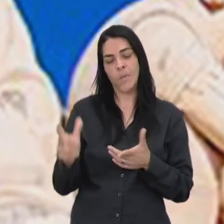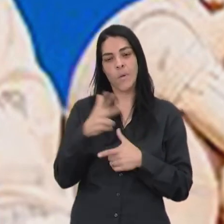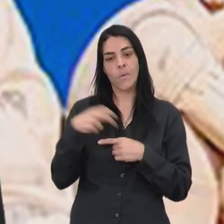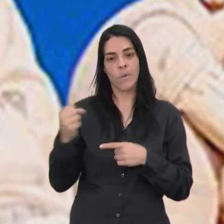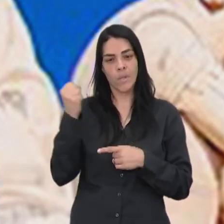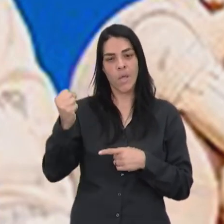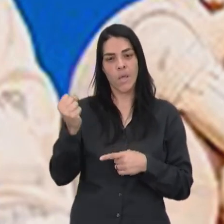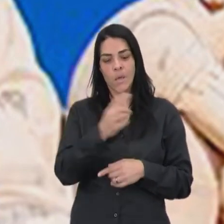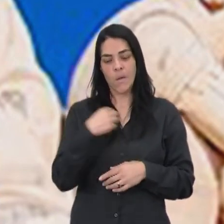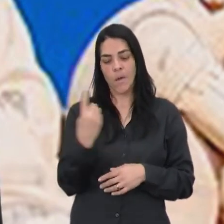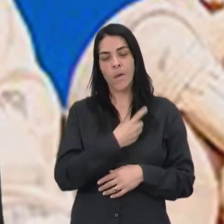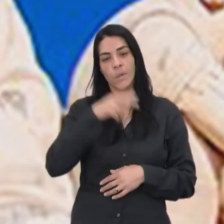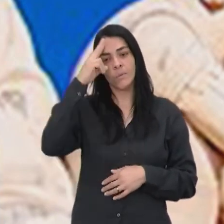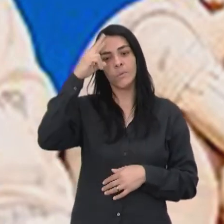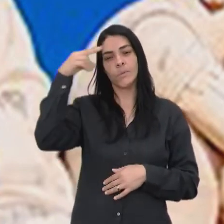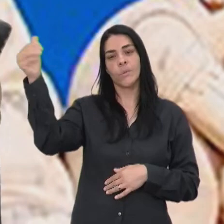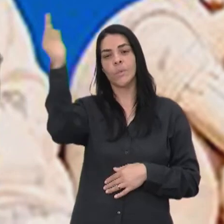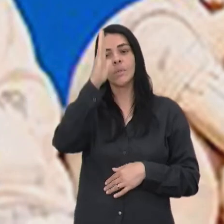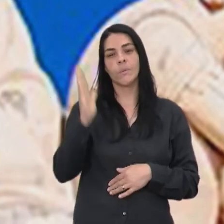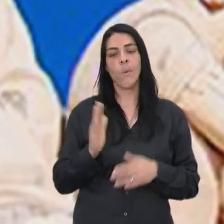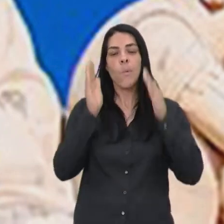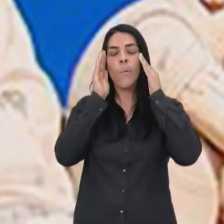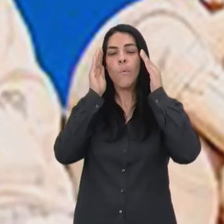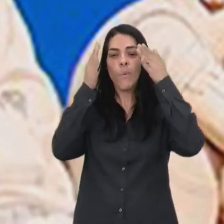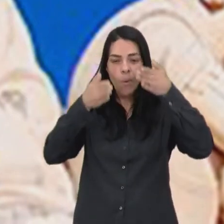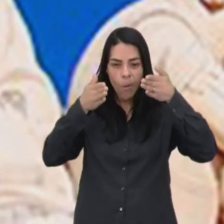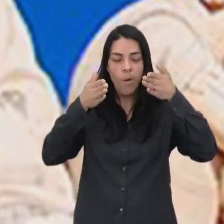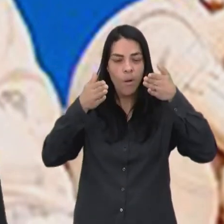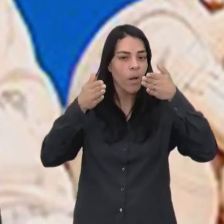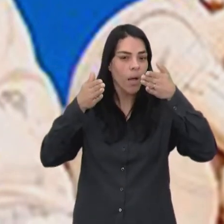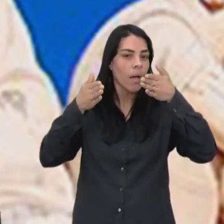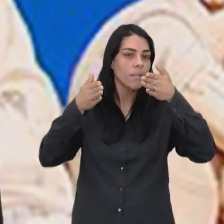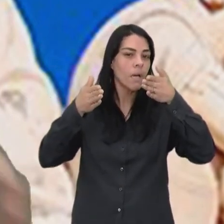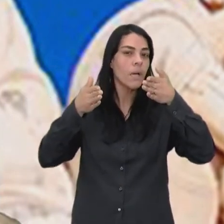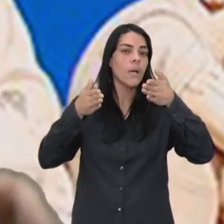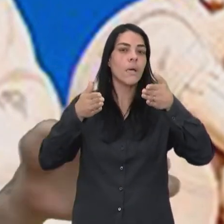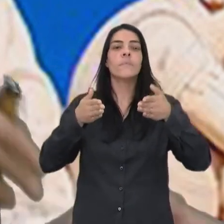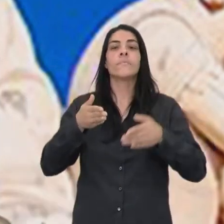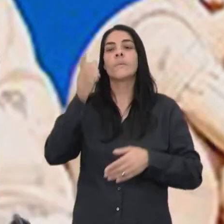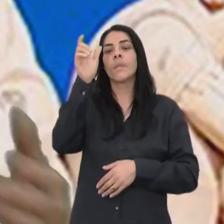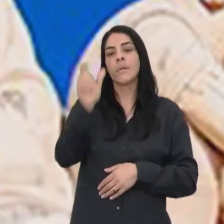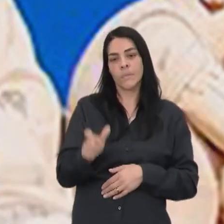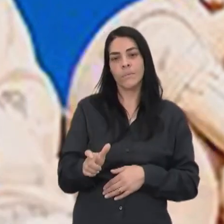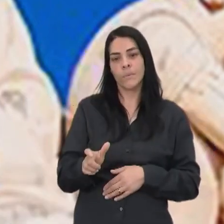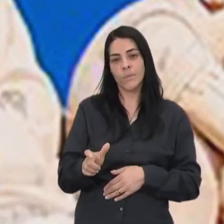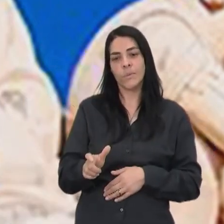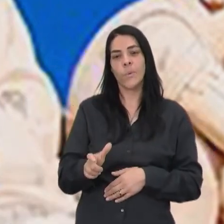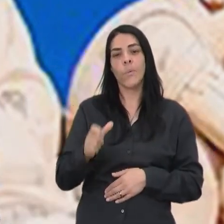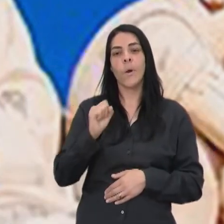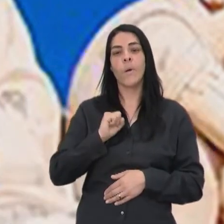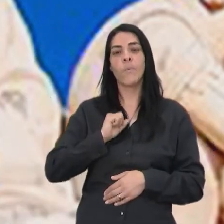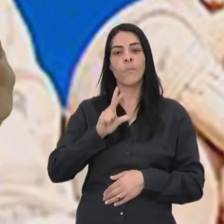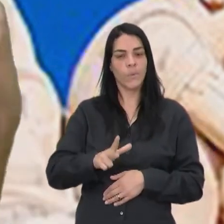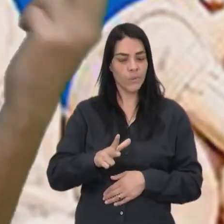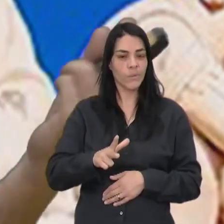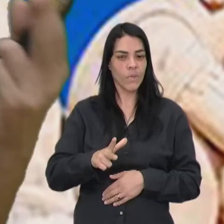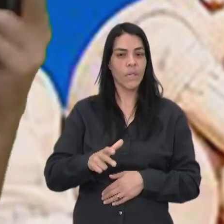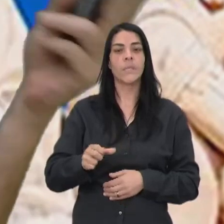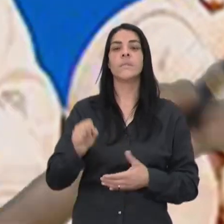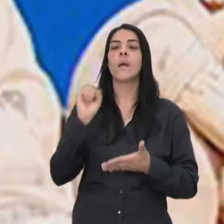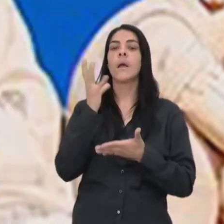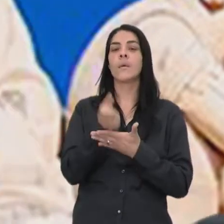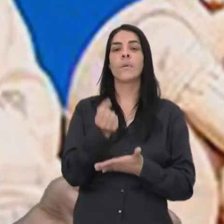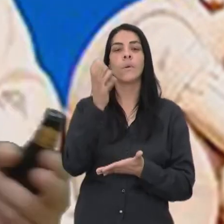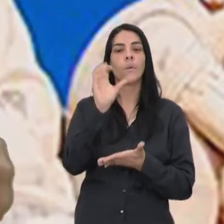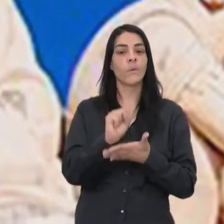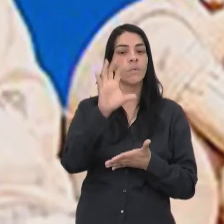por exemplo, do Brasil, ela está muito mais focada nos portugueses que colonizaram o Brasil e não, por exemplo, nos